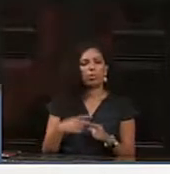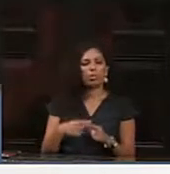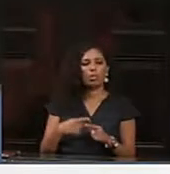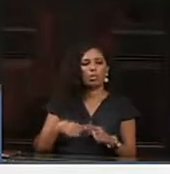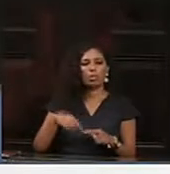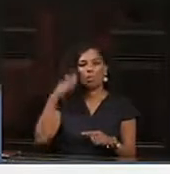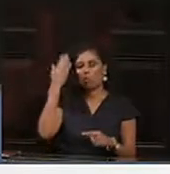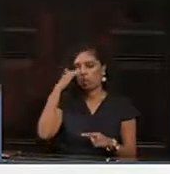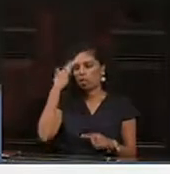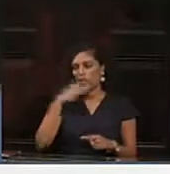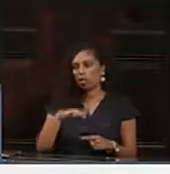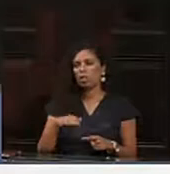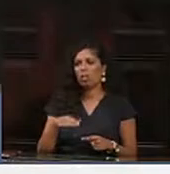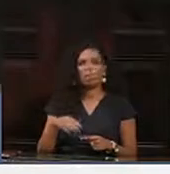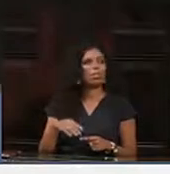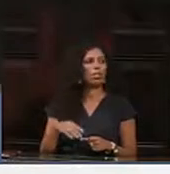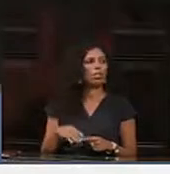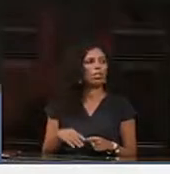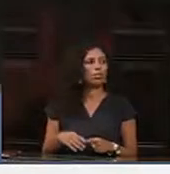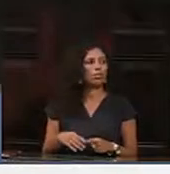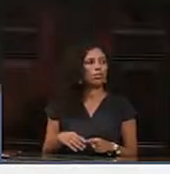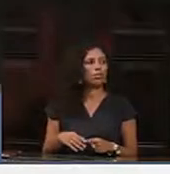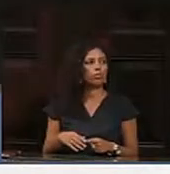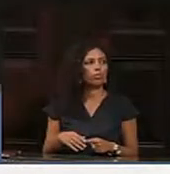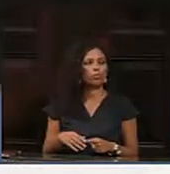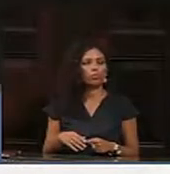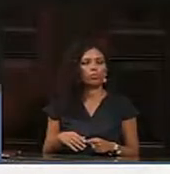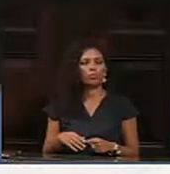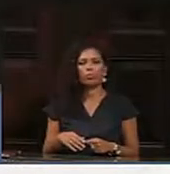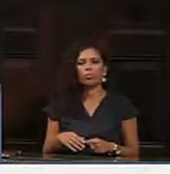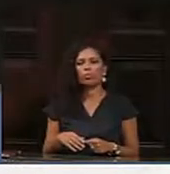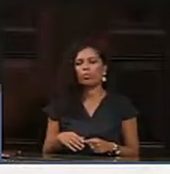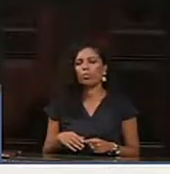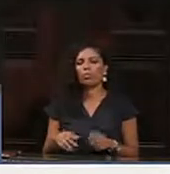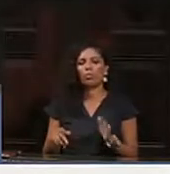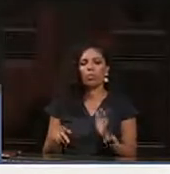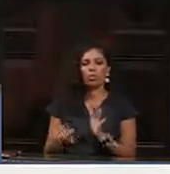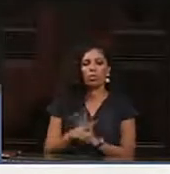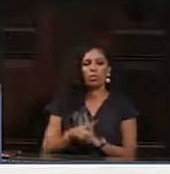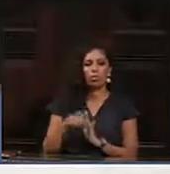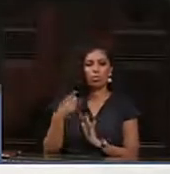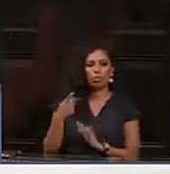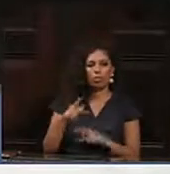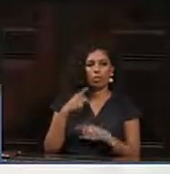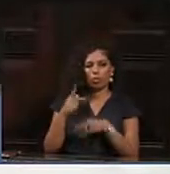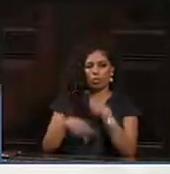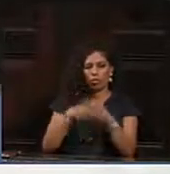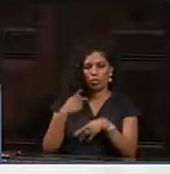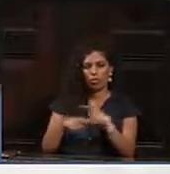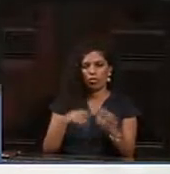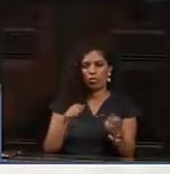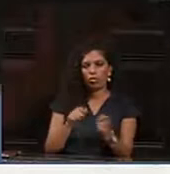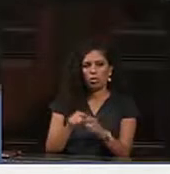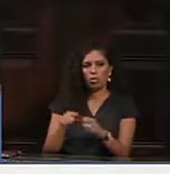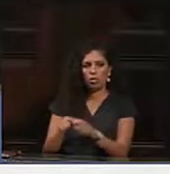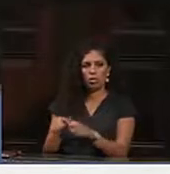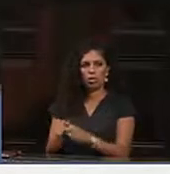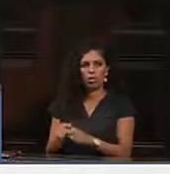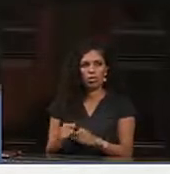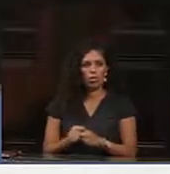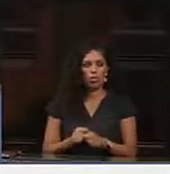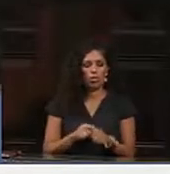e aplicar uma normativa da agência reguladora, da Genersa, no sentido de realizar